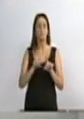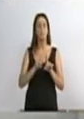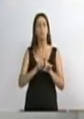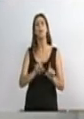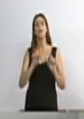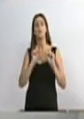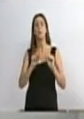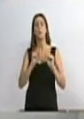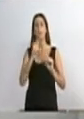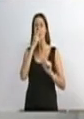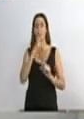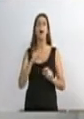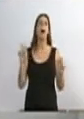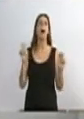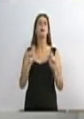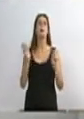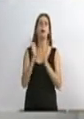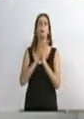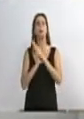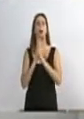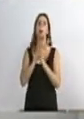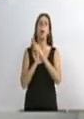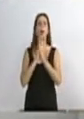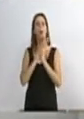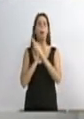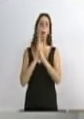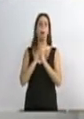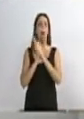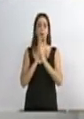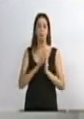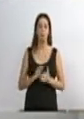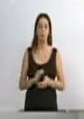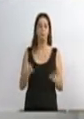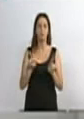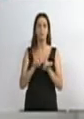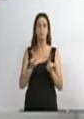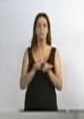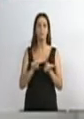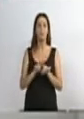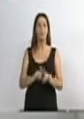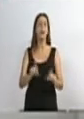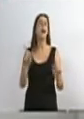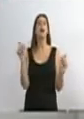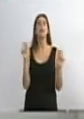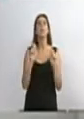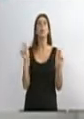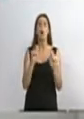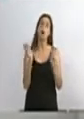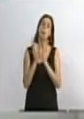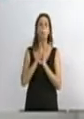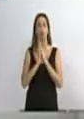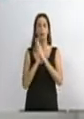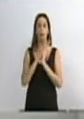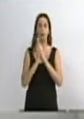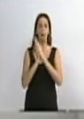fascistas adoram bonecos. Os fascistas adoram